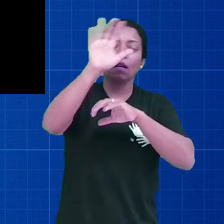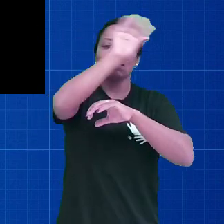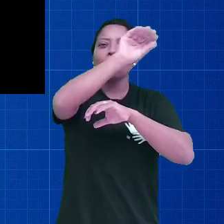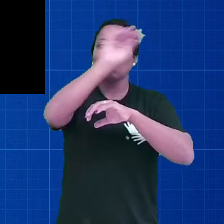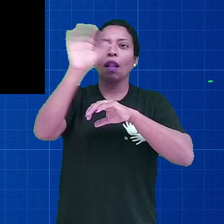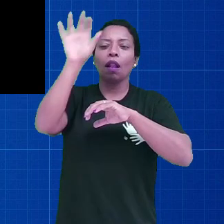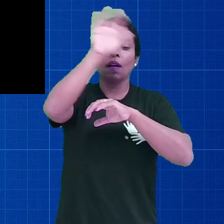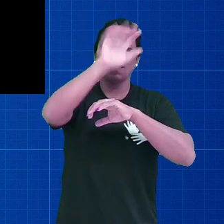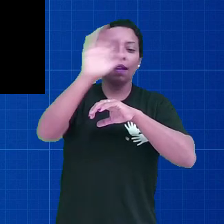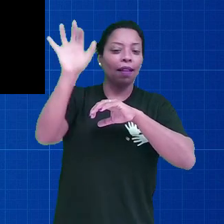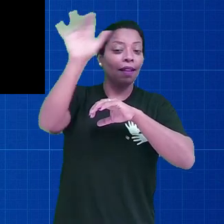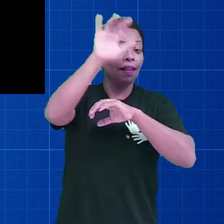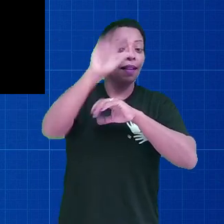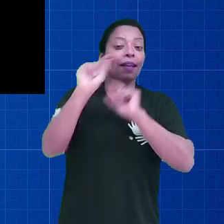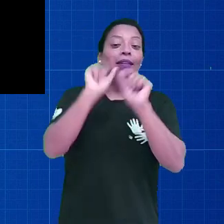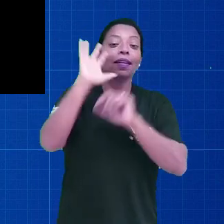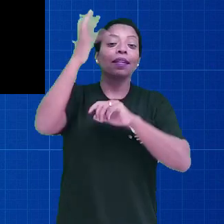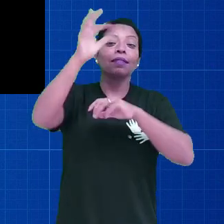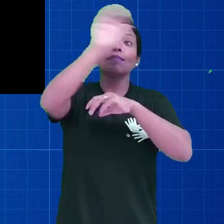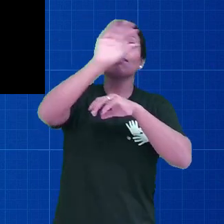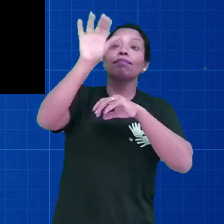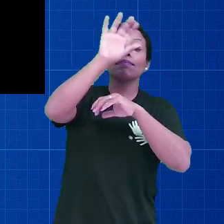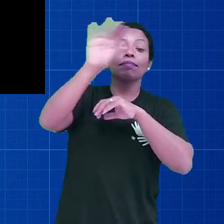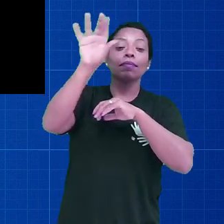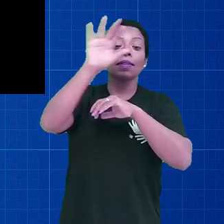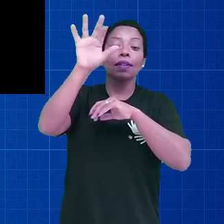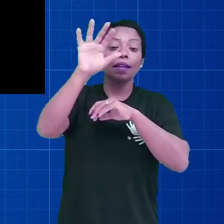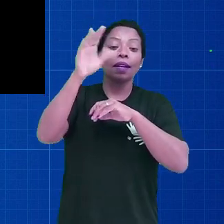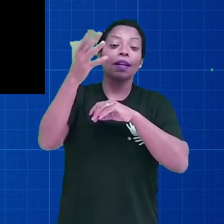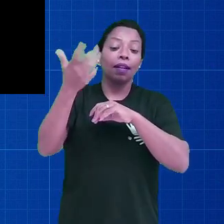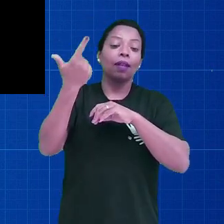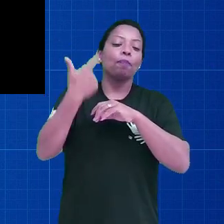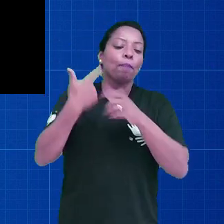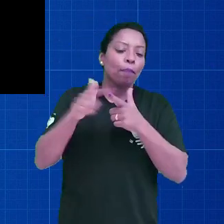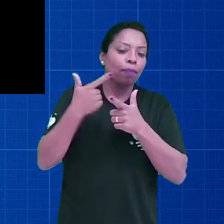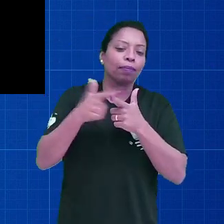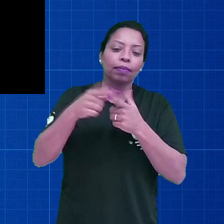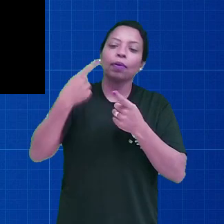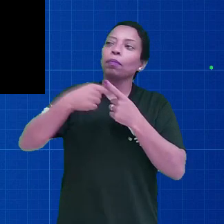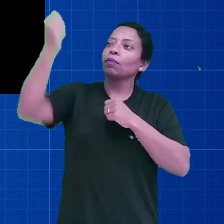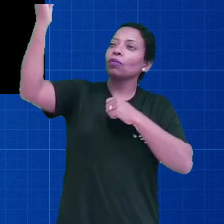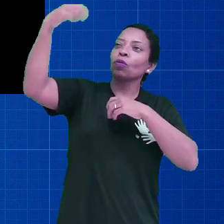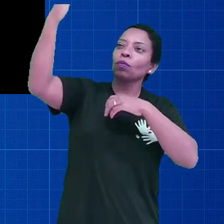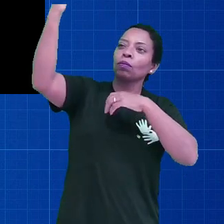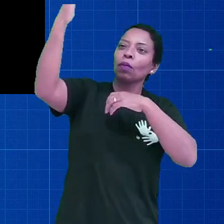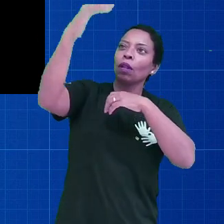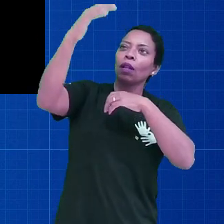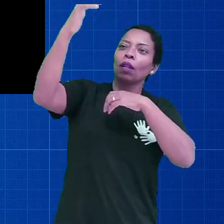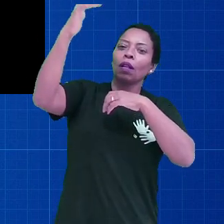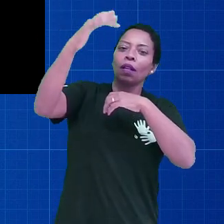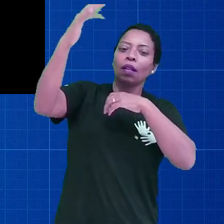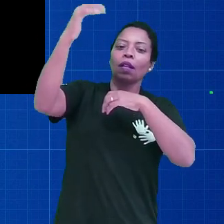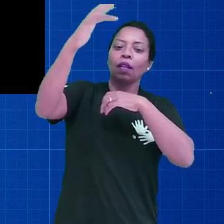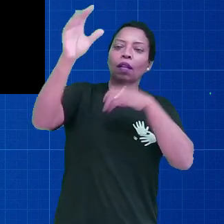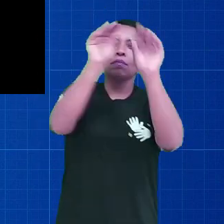esse material, estando em suspensão lá na estratosfera, ele vai